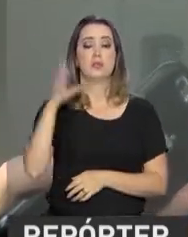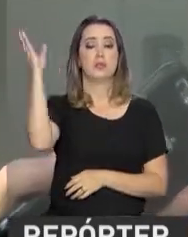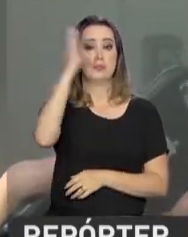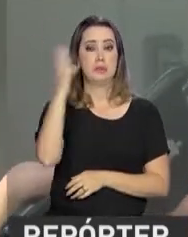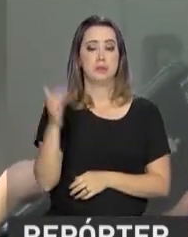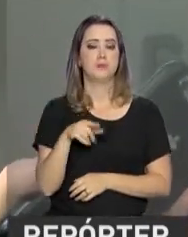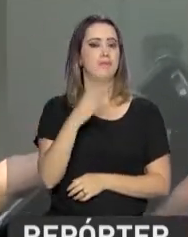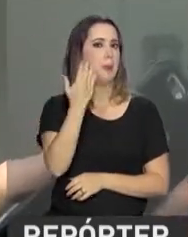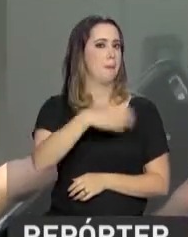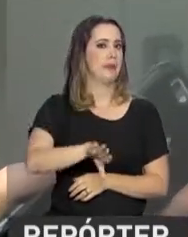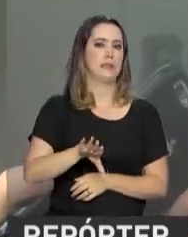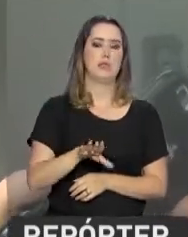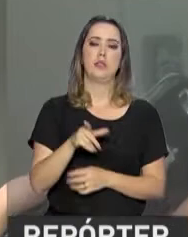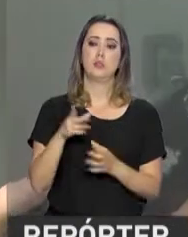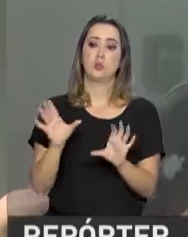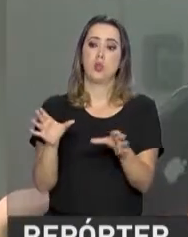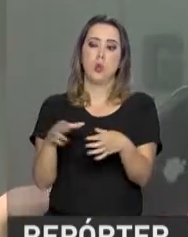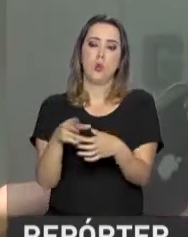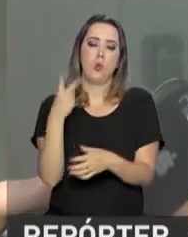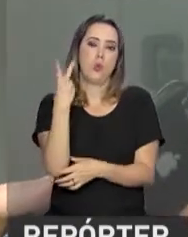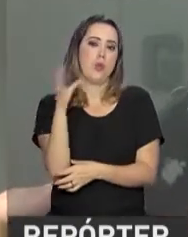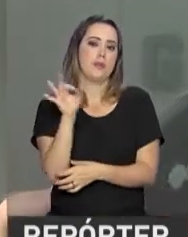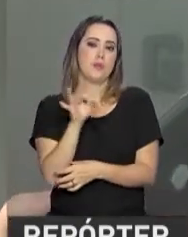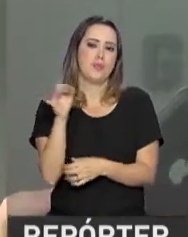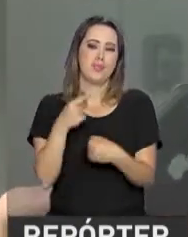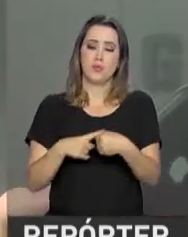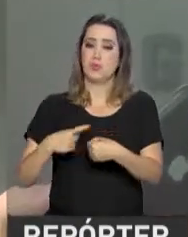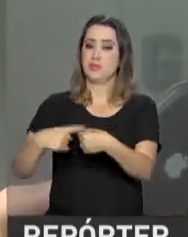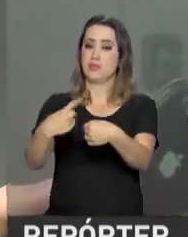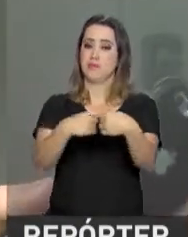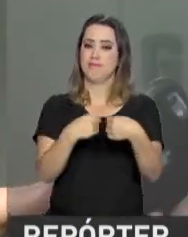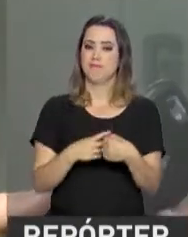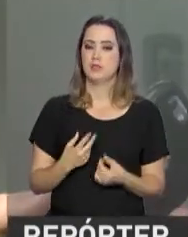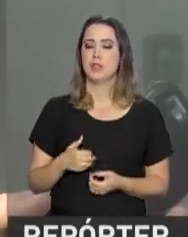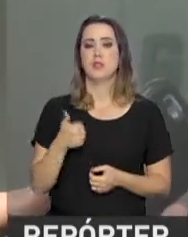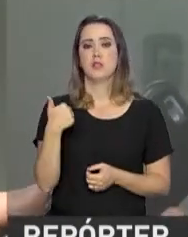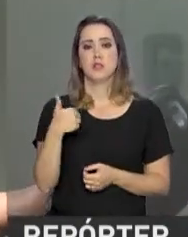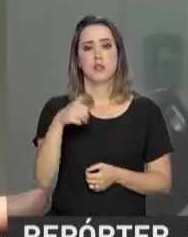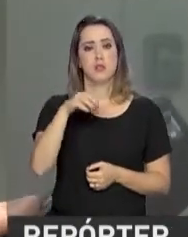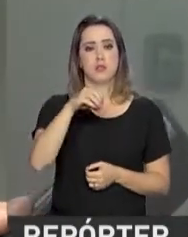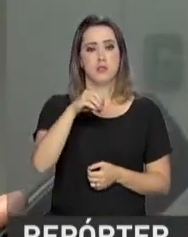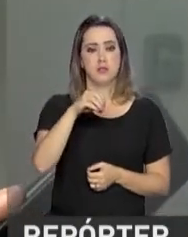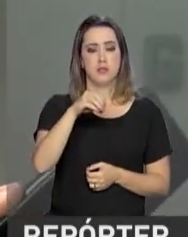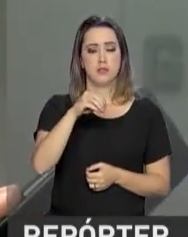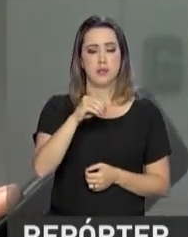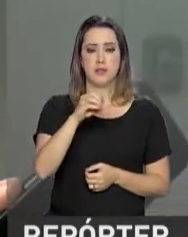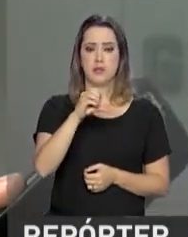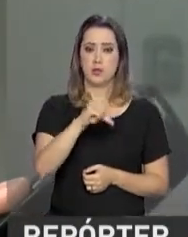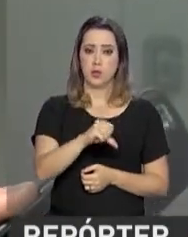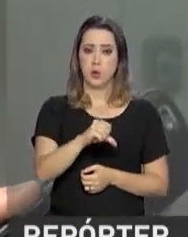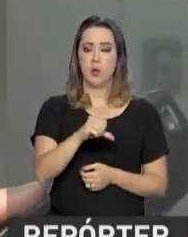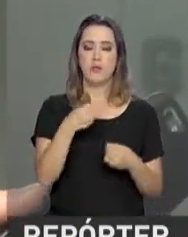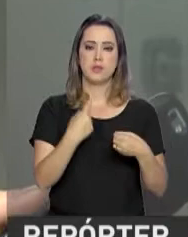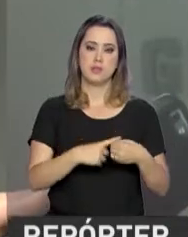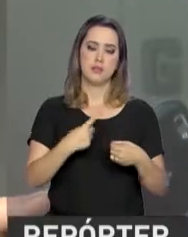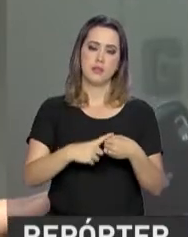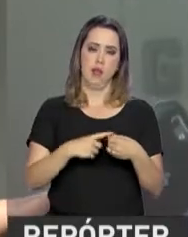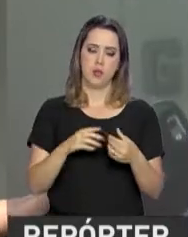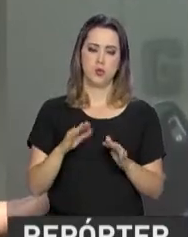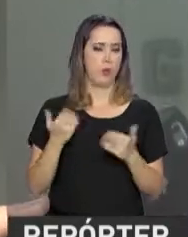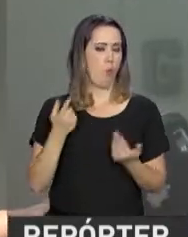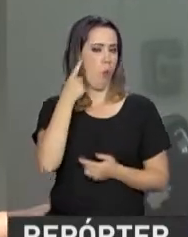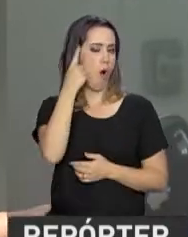anualmente, metade deles estão em 2% dos municípios, ou seja, em 109 dos municípios brasileiros. Qual é a nossa